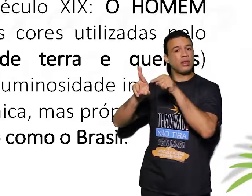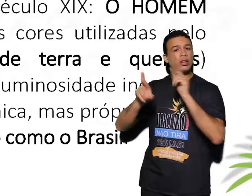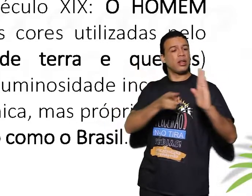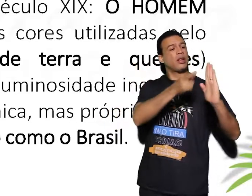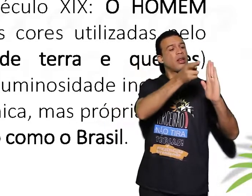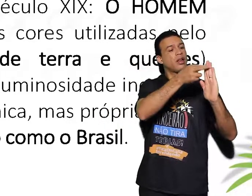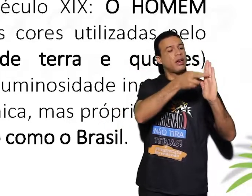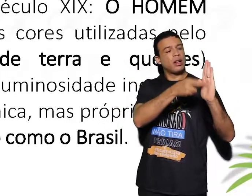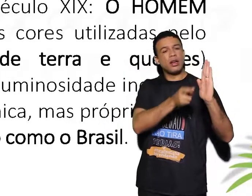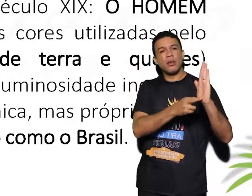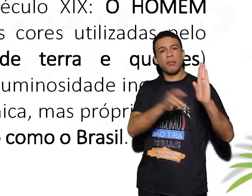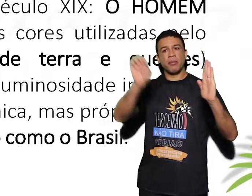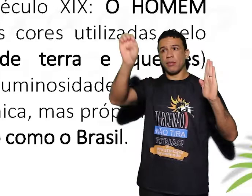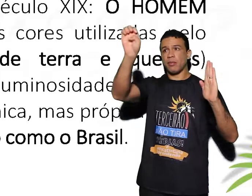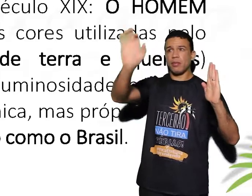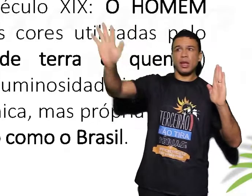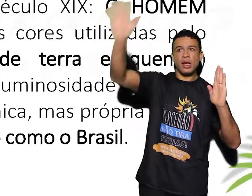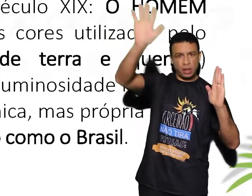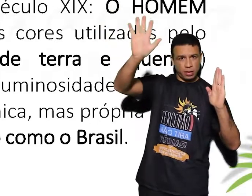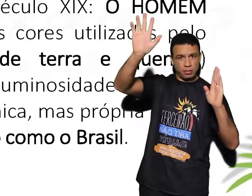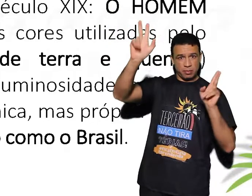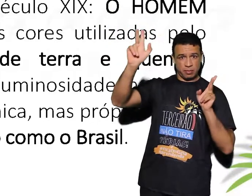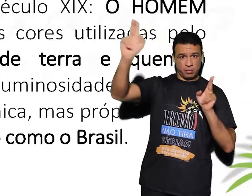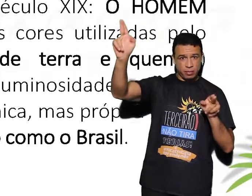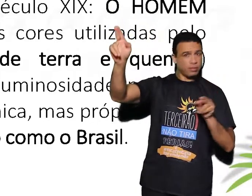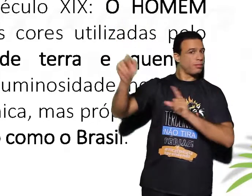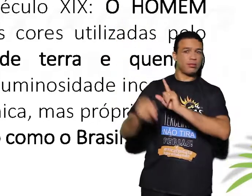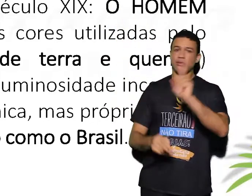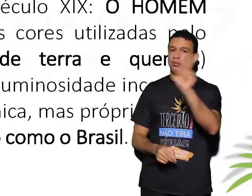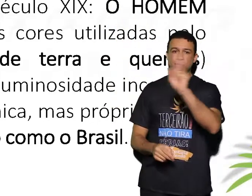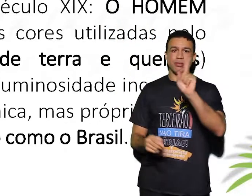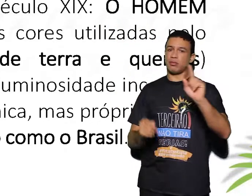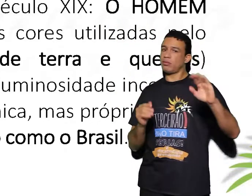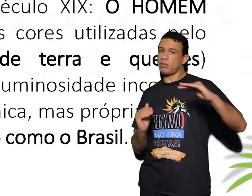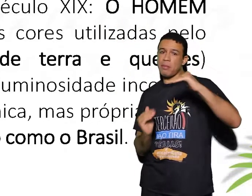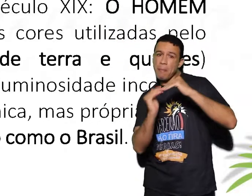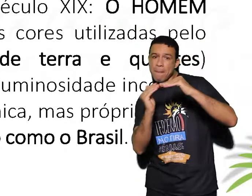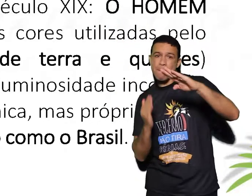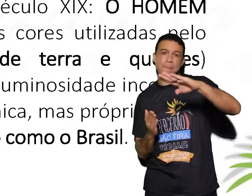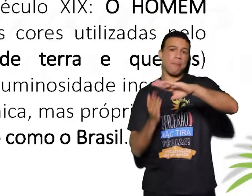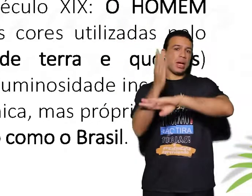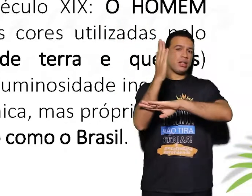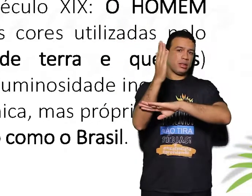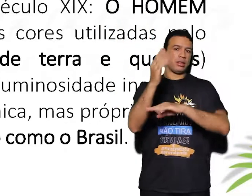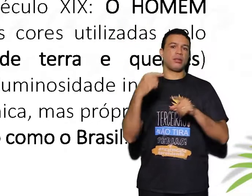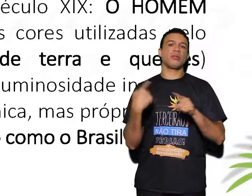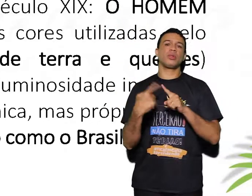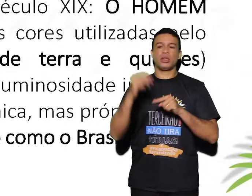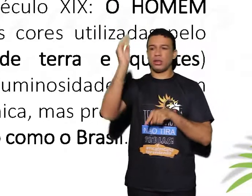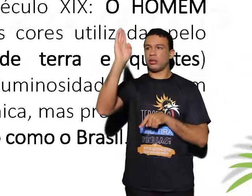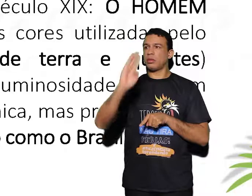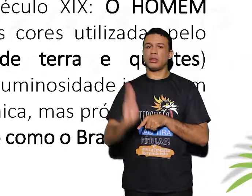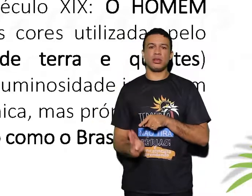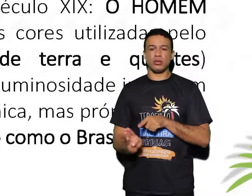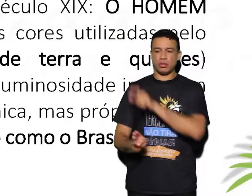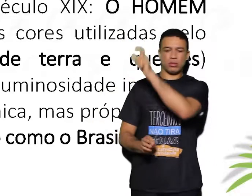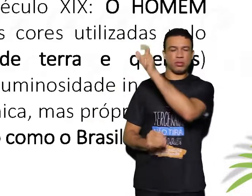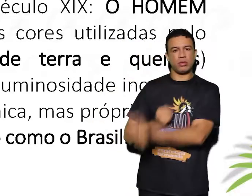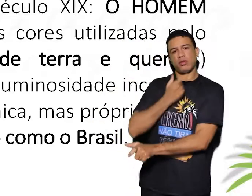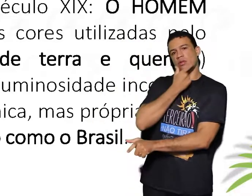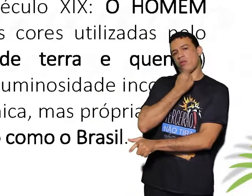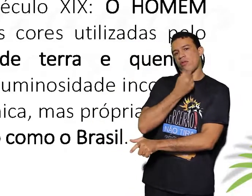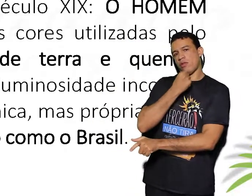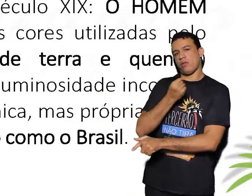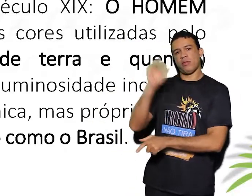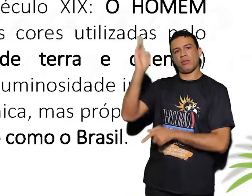regras que são estabelecidas da Europa. Ele traz na obra a seguinte situação, ele traz o homem brasileiro como centro da obra, que até então ninguém tinha